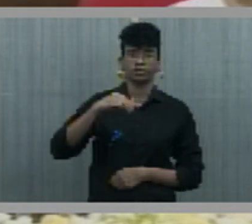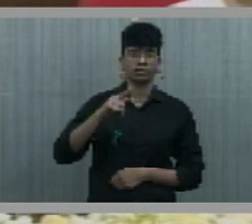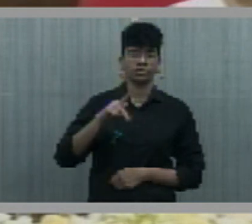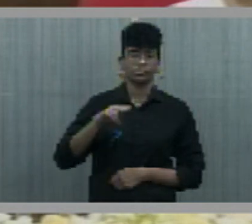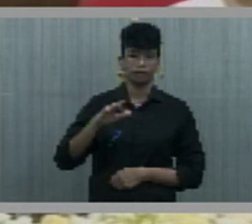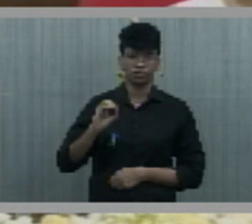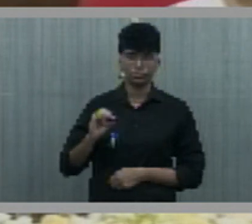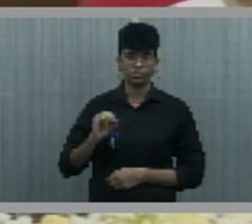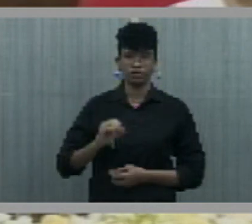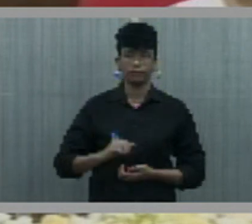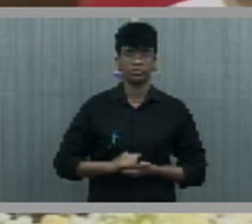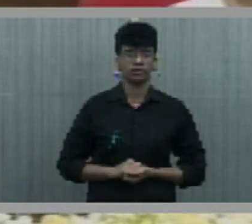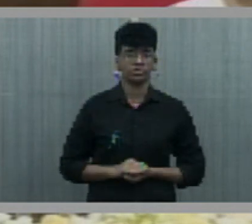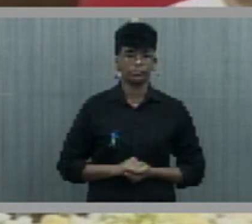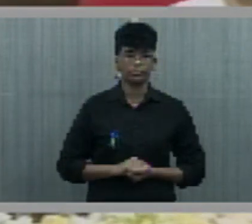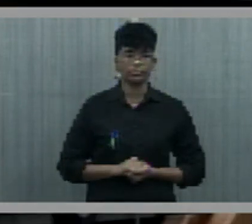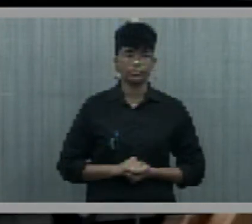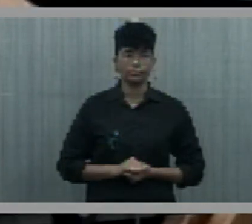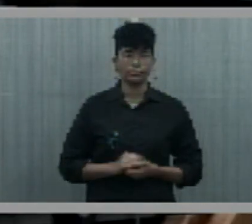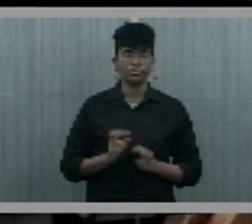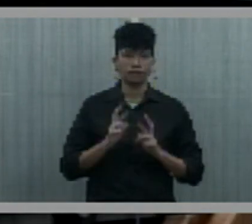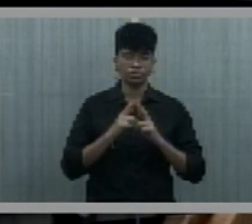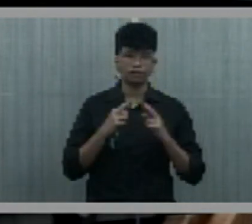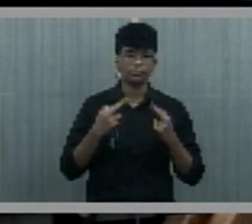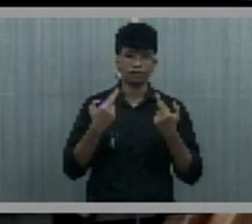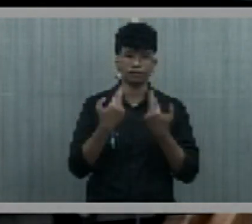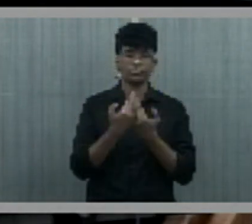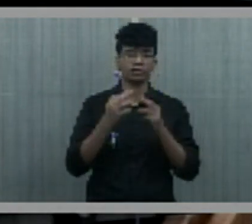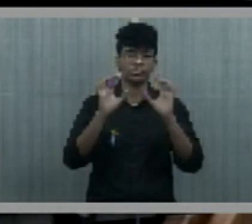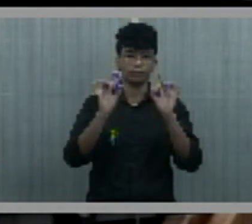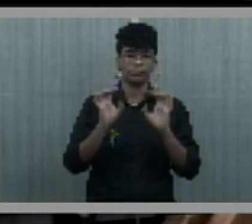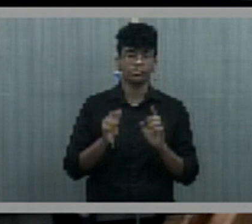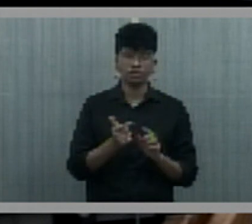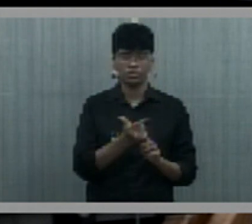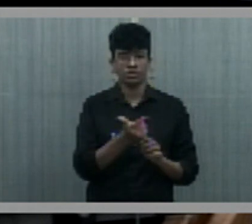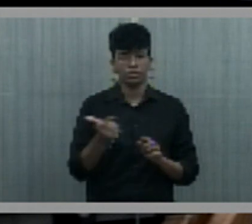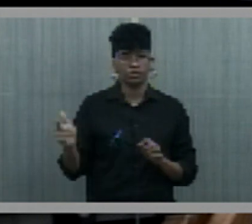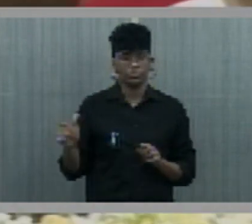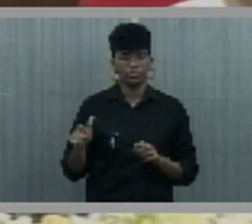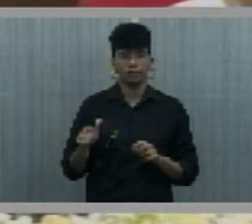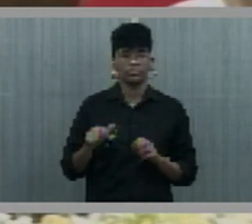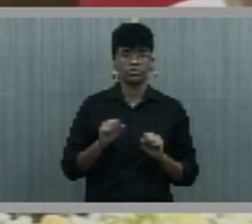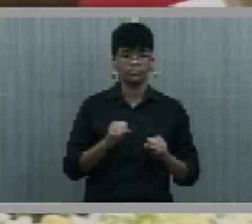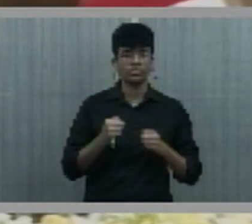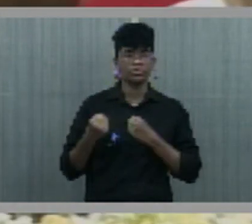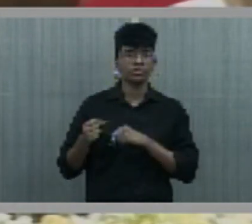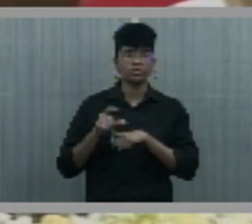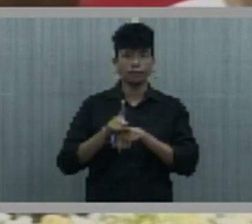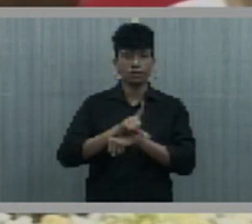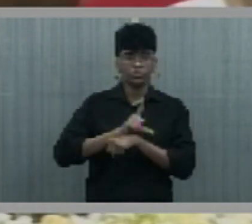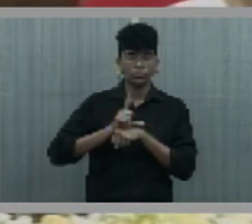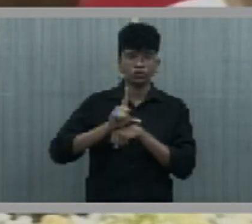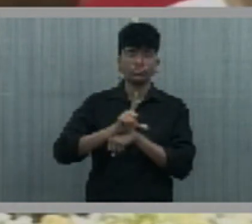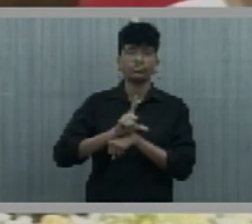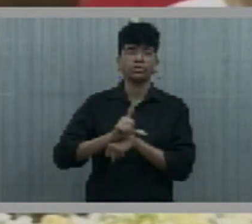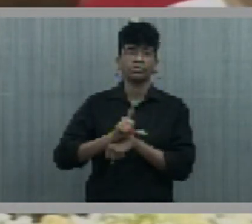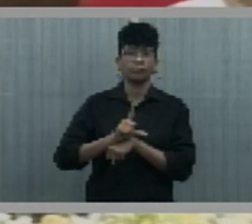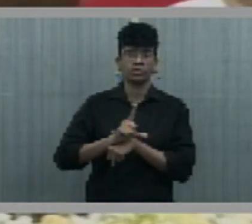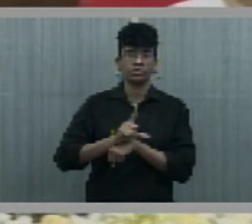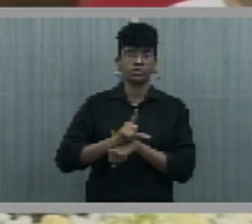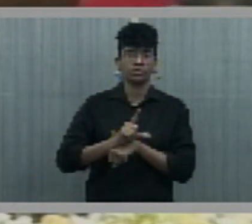estava presidindo esta sessão, demais membros do Poder Legislativo do Estado do